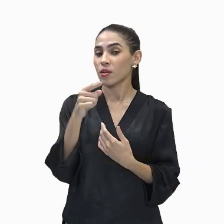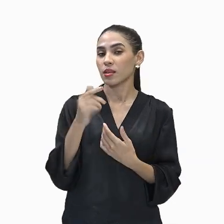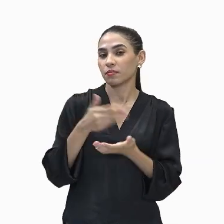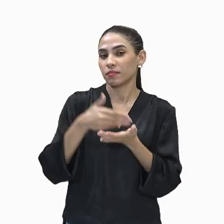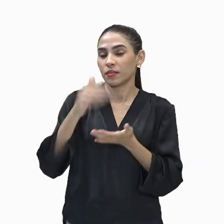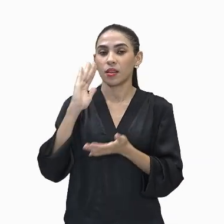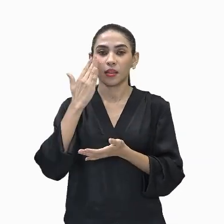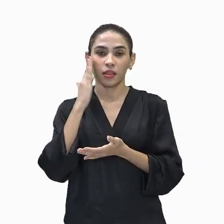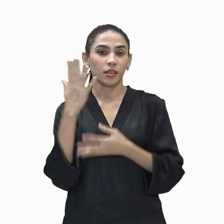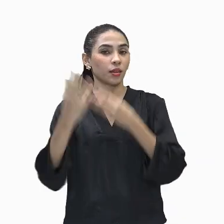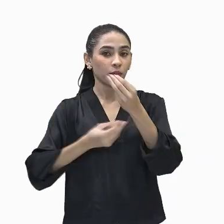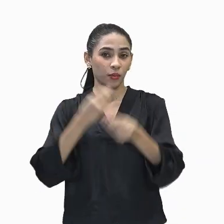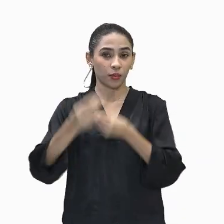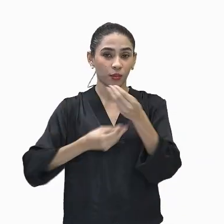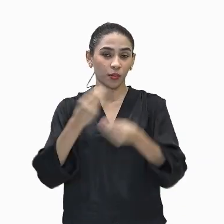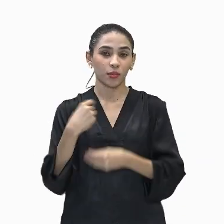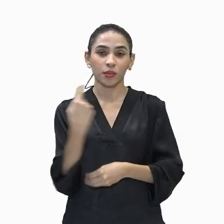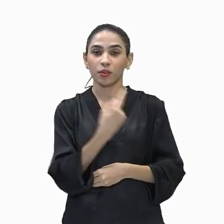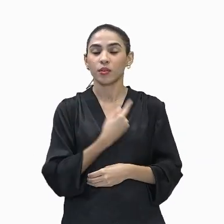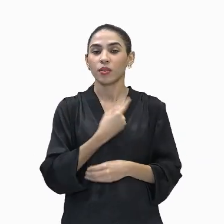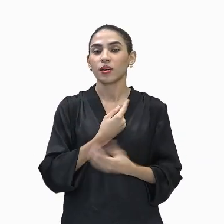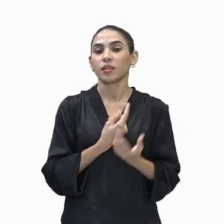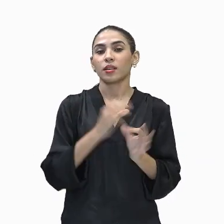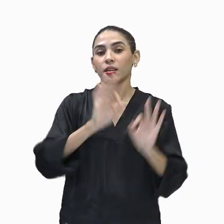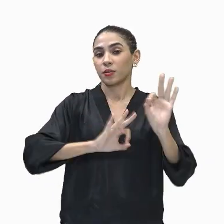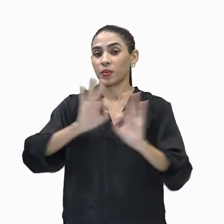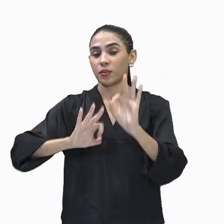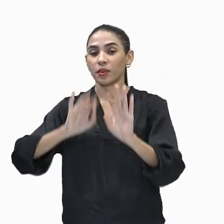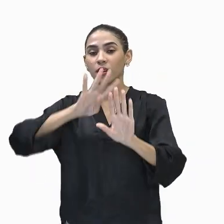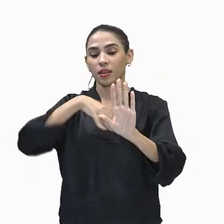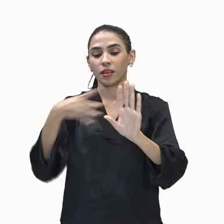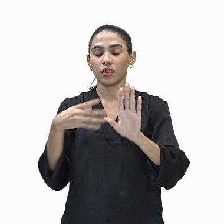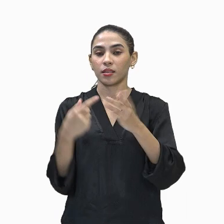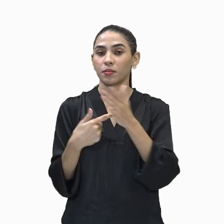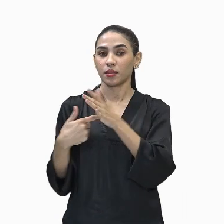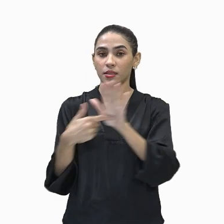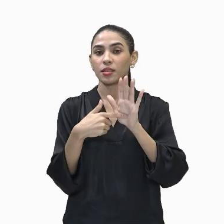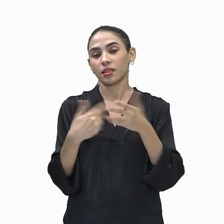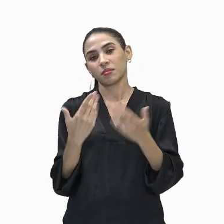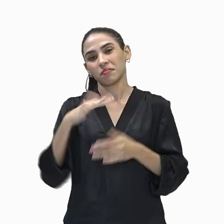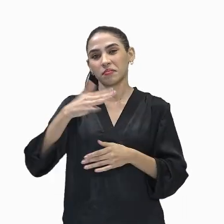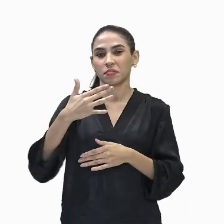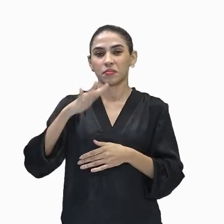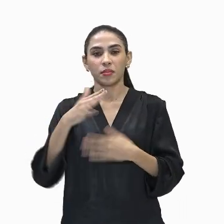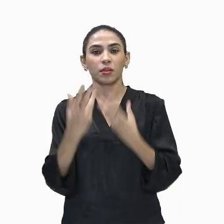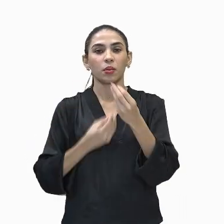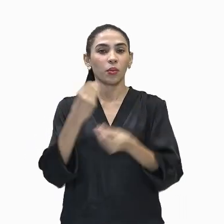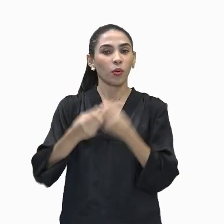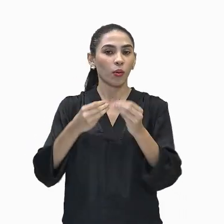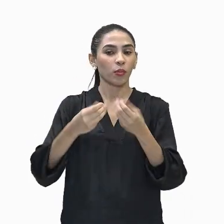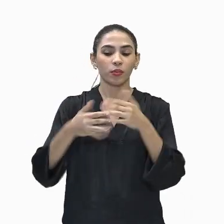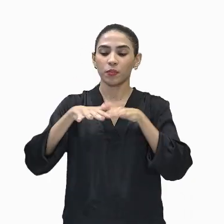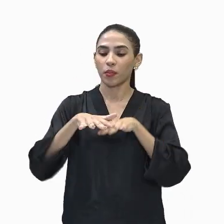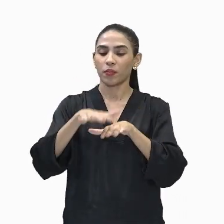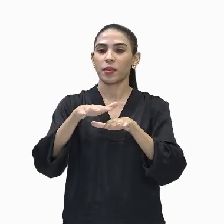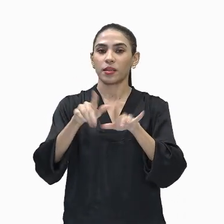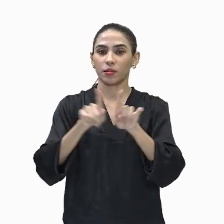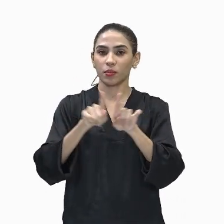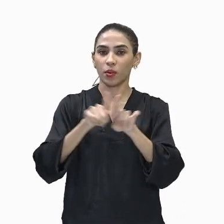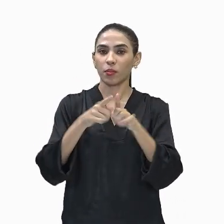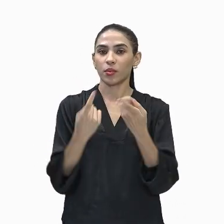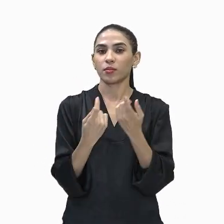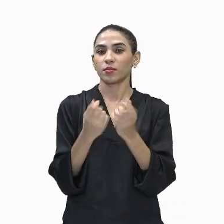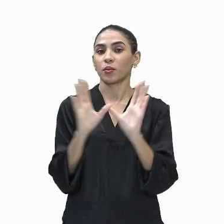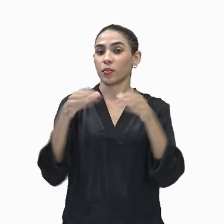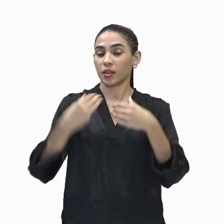um pouquinho aí sobre isso, né? A gente vai ver um esqueminha que mostra, né, mais ou menos como seria essa locomoção desses